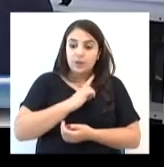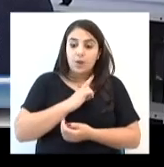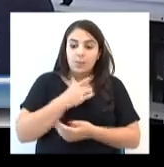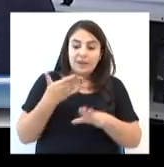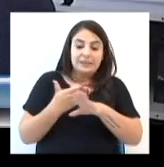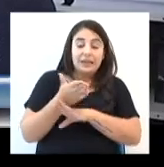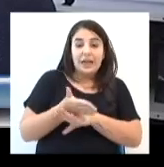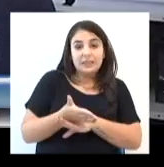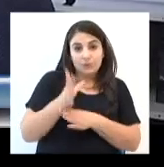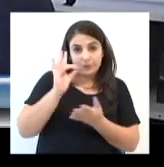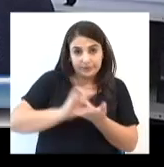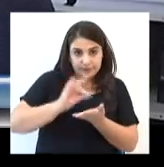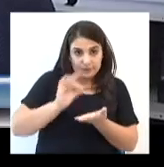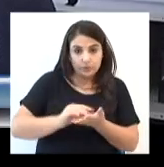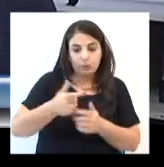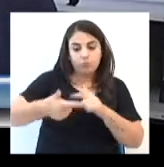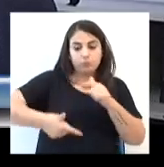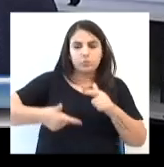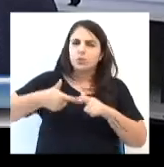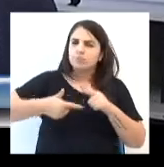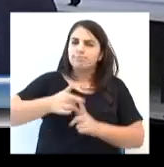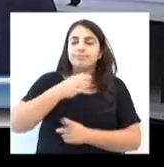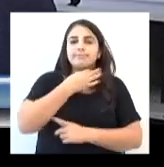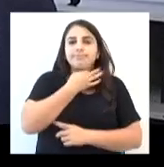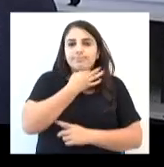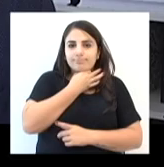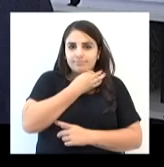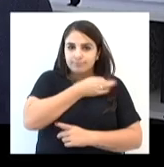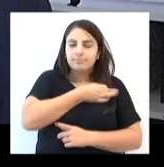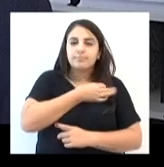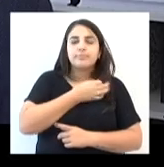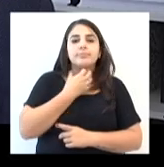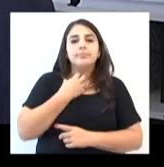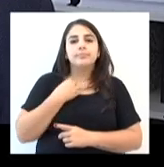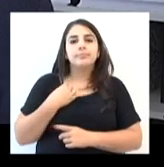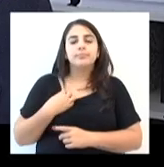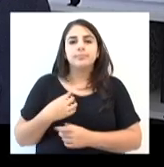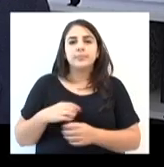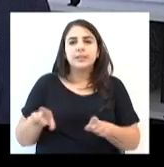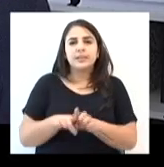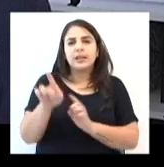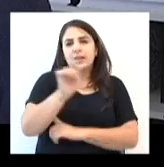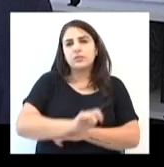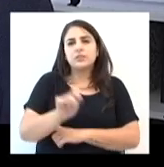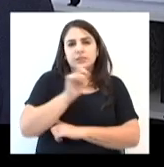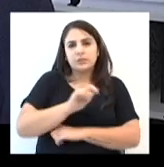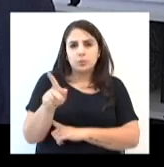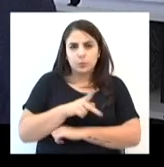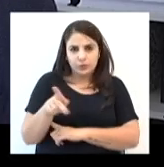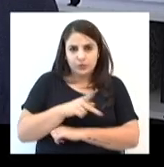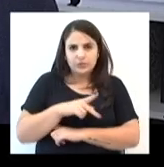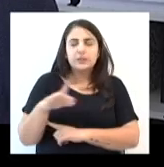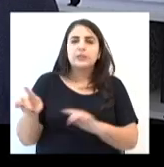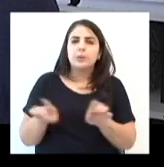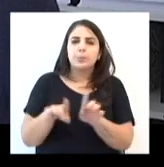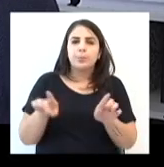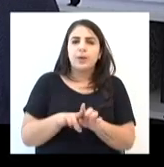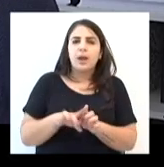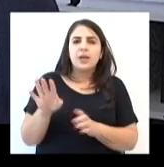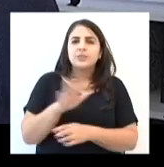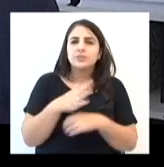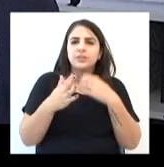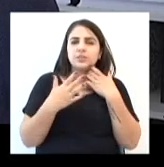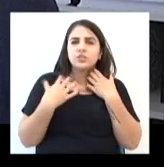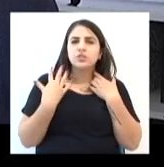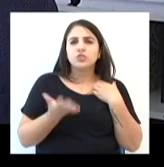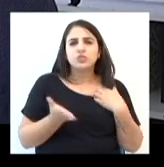atual, principal, existe um secundário, que é muito precário, que é ali na Associação dos Professores, mas a universidade